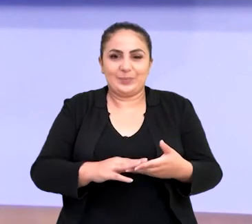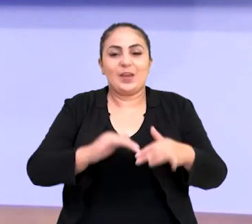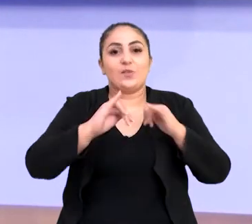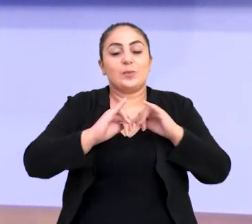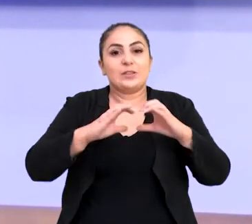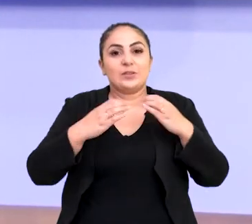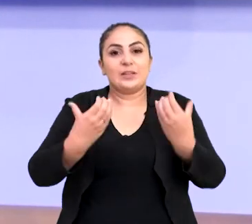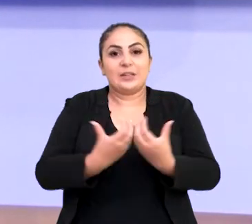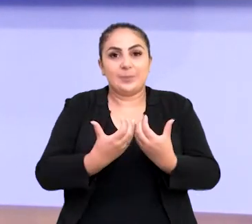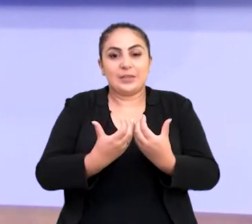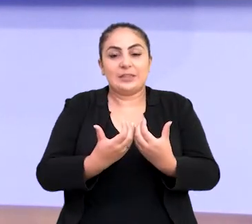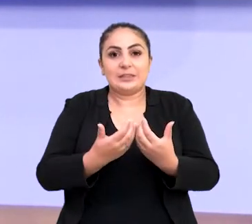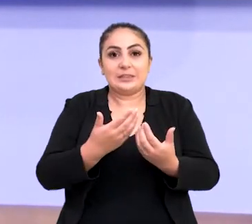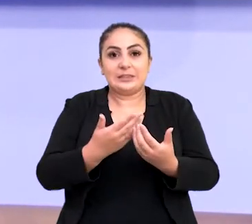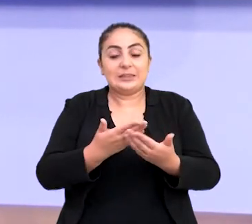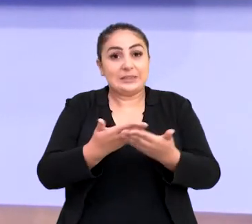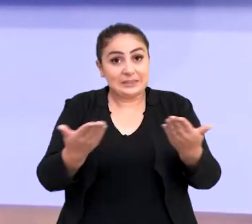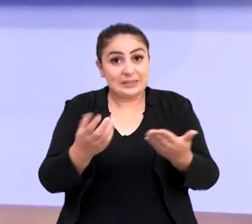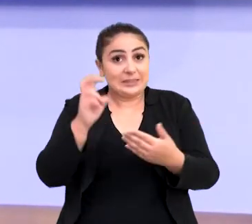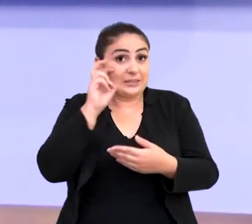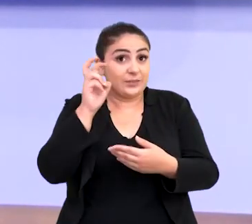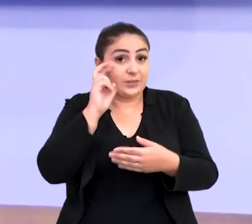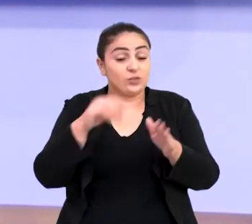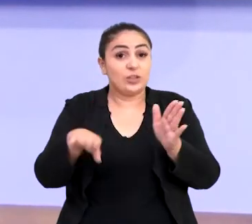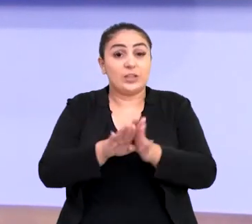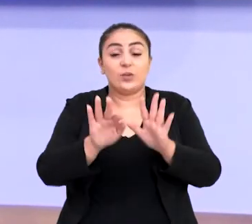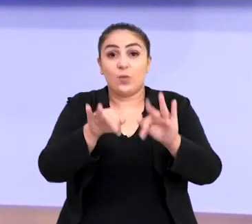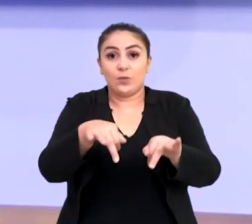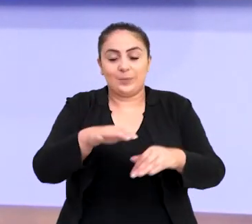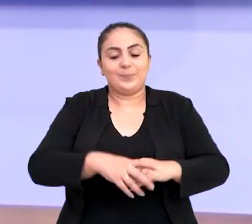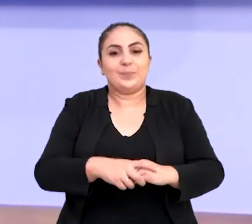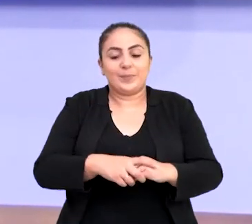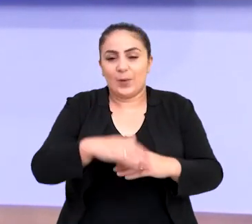o Jornal da Câmara desta quinta-feira está chegando ao